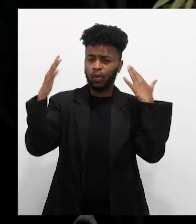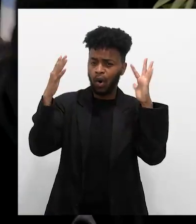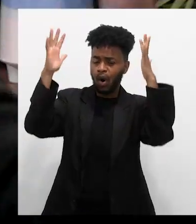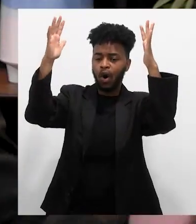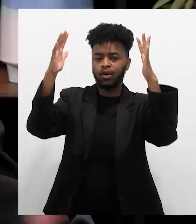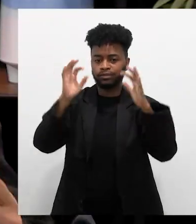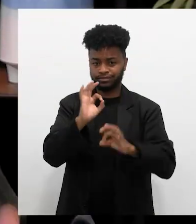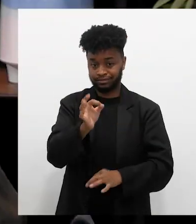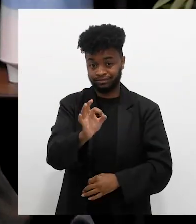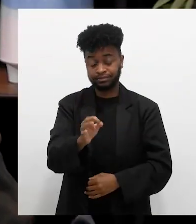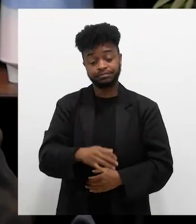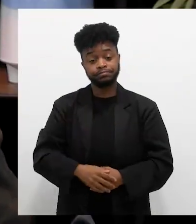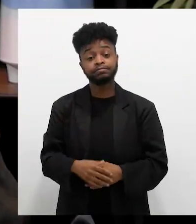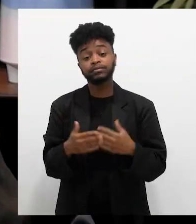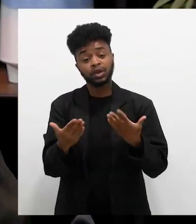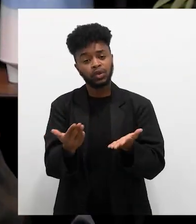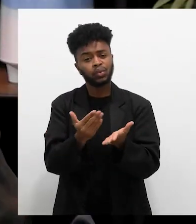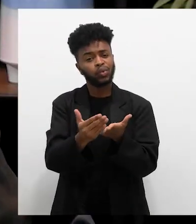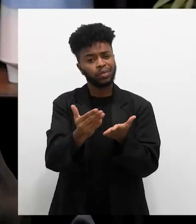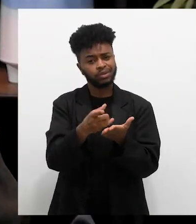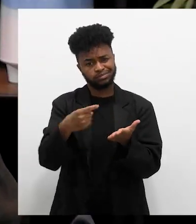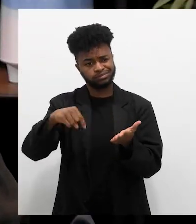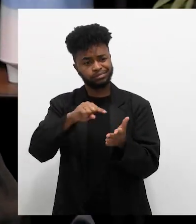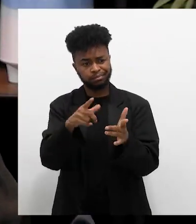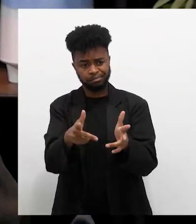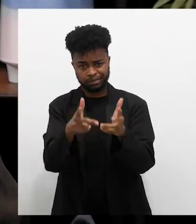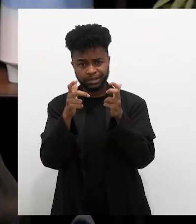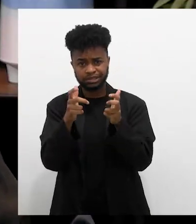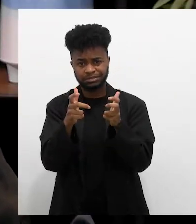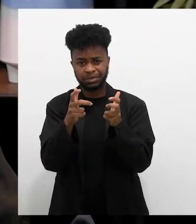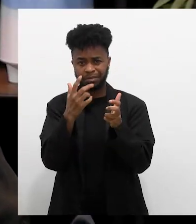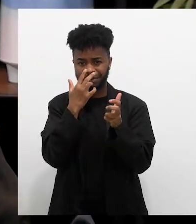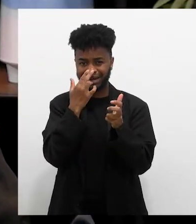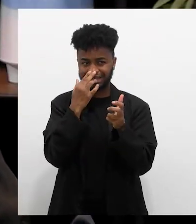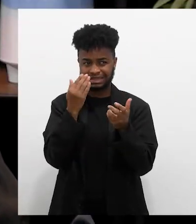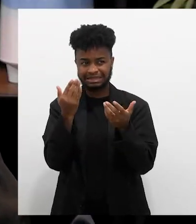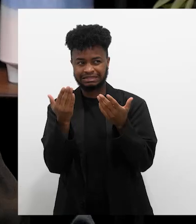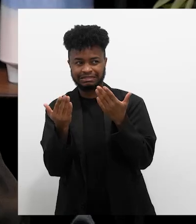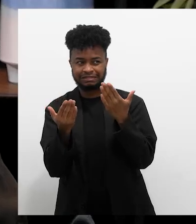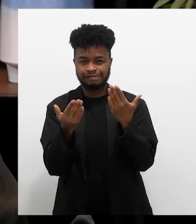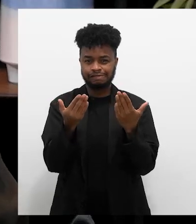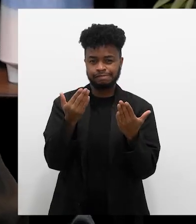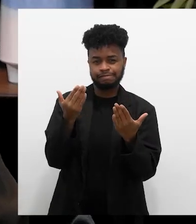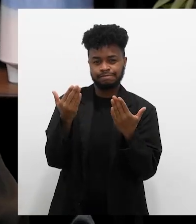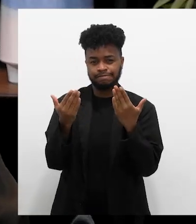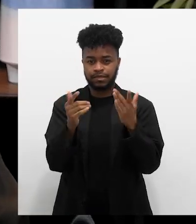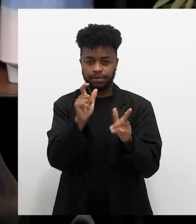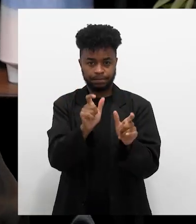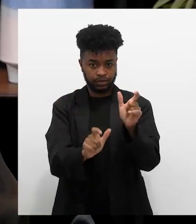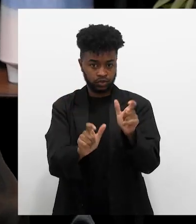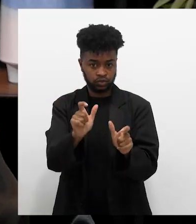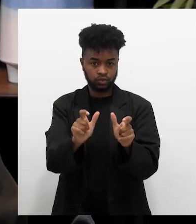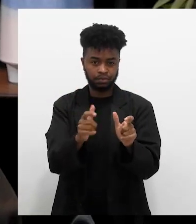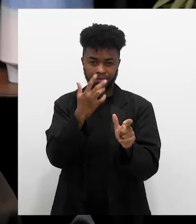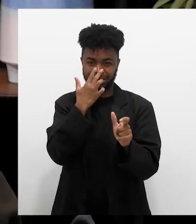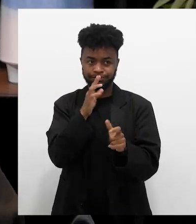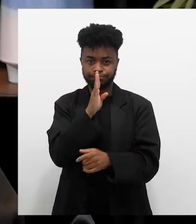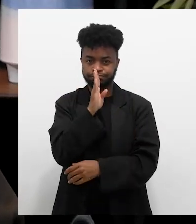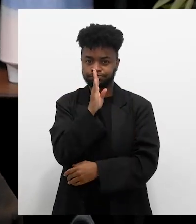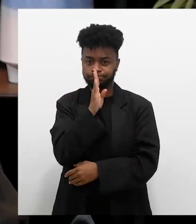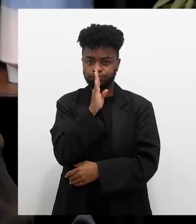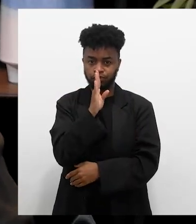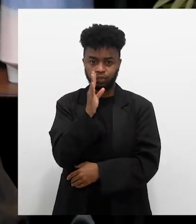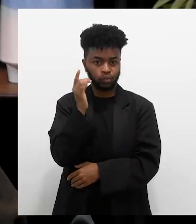abaixo, viva o Papa, né? Inicialmente, percebeu-se nessa eleição uma certa estupefação. O povo ficou um